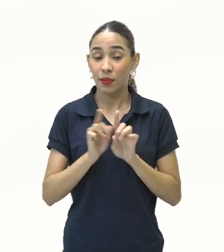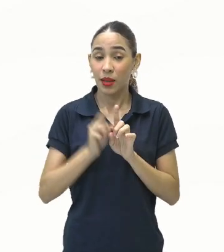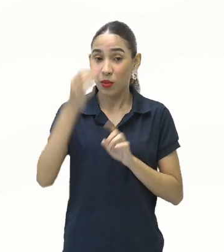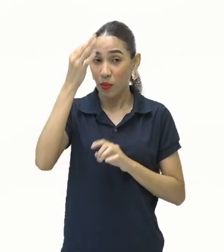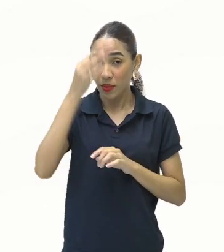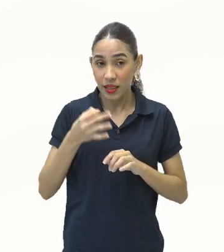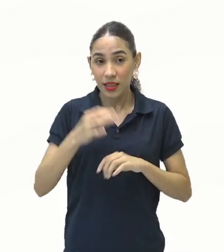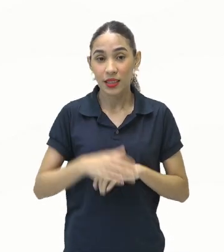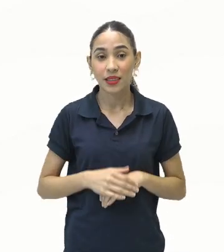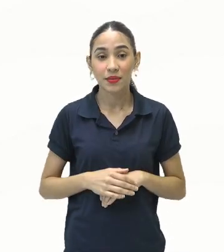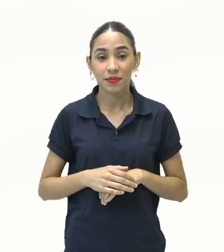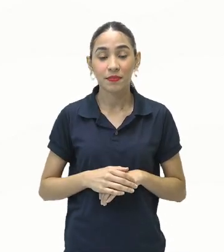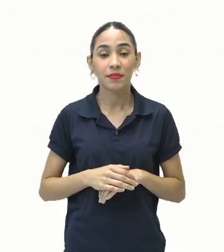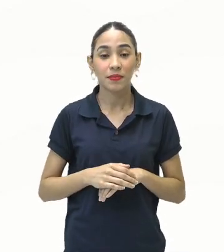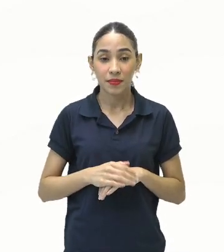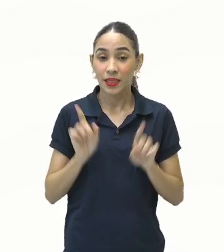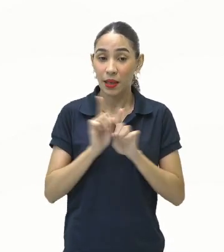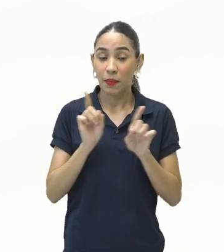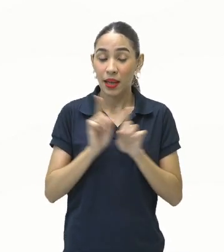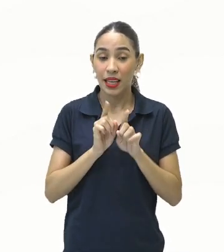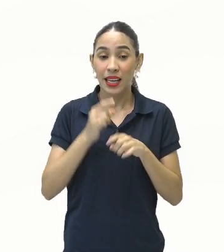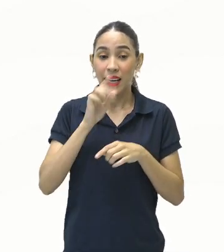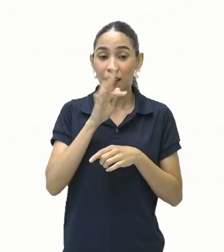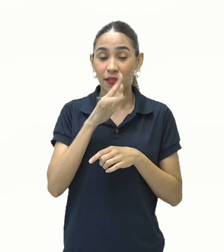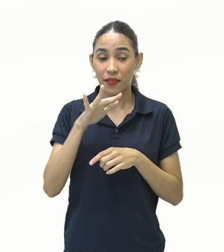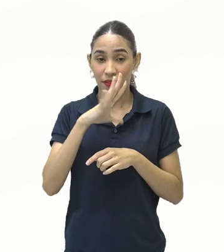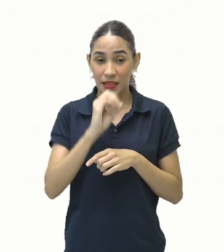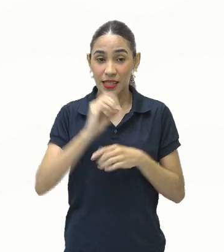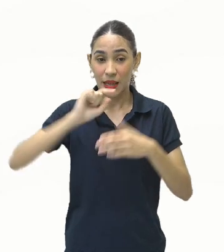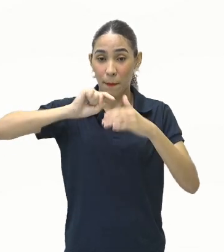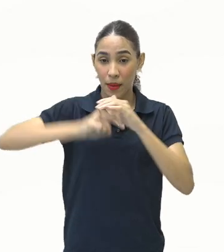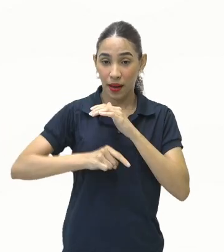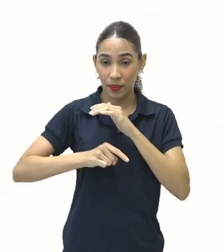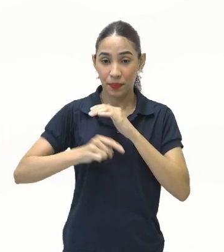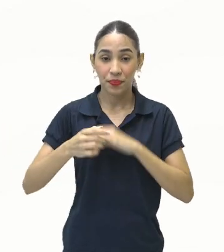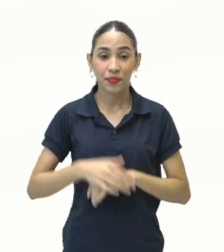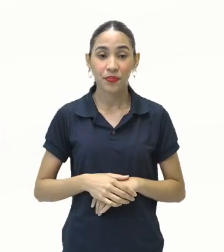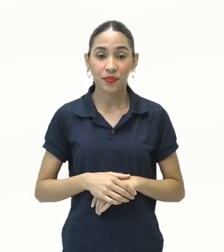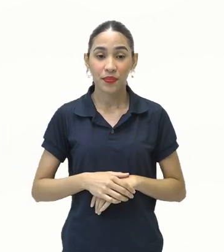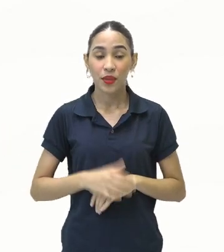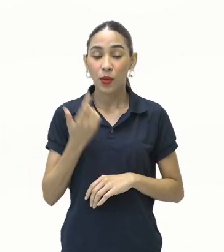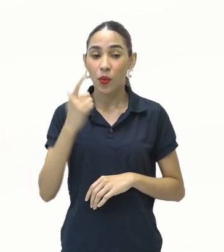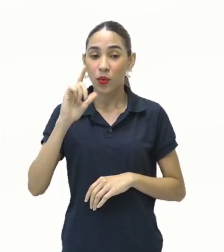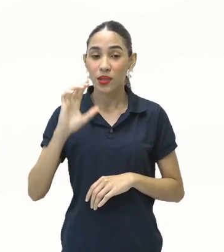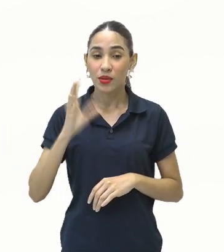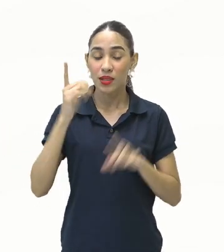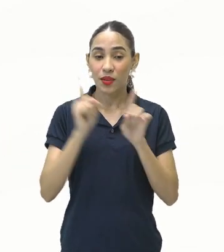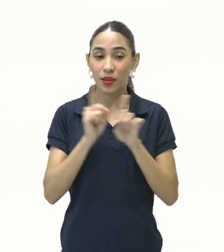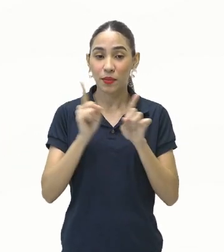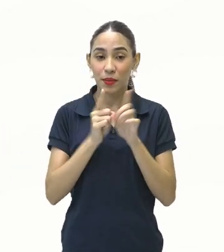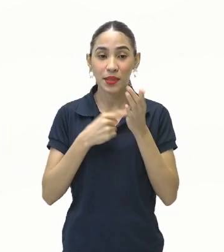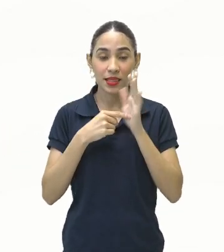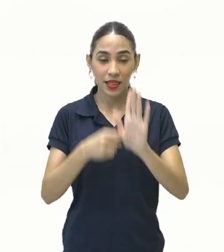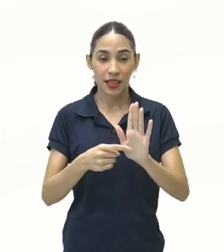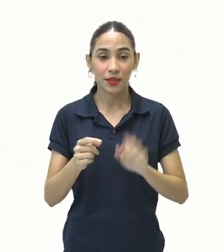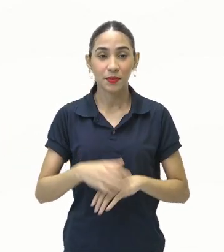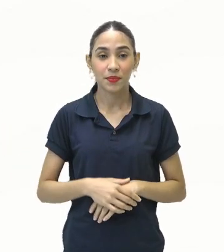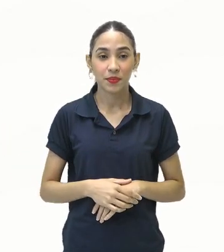as propriedades físicas, né? Quando a gente aprofunda nisso. Outra situação que eu posso trazer para